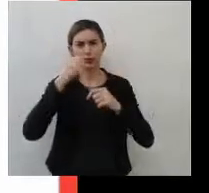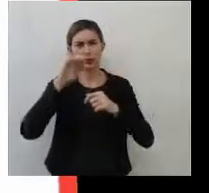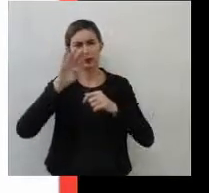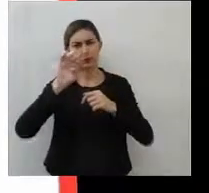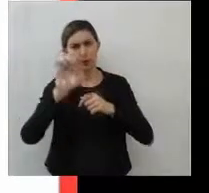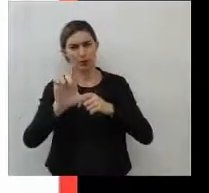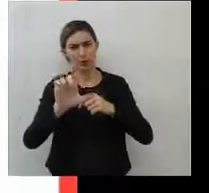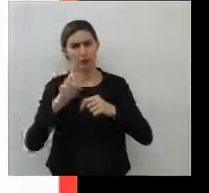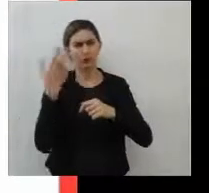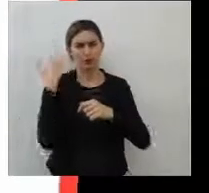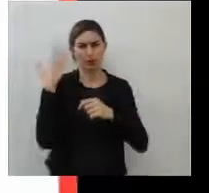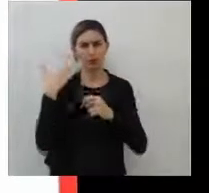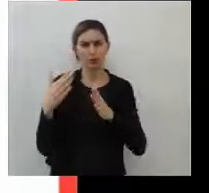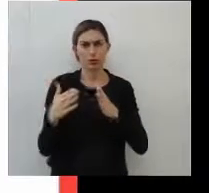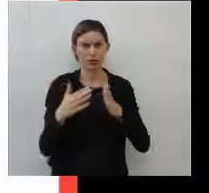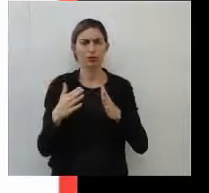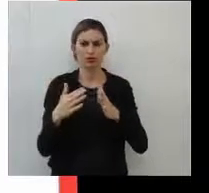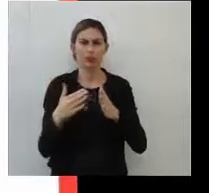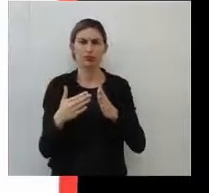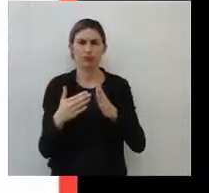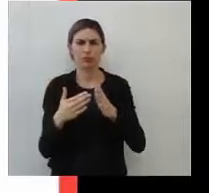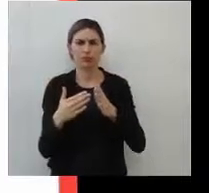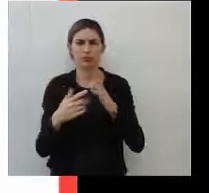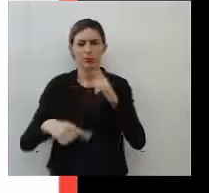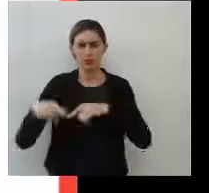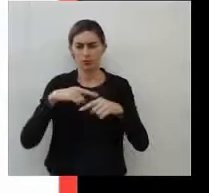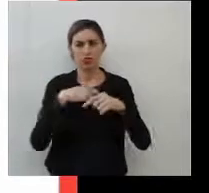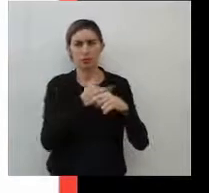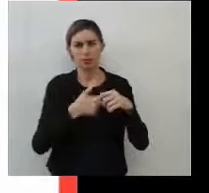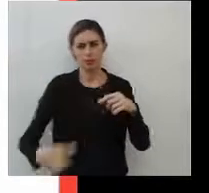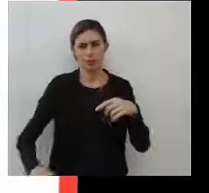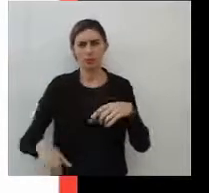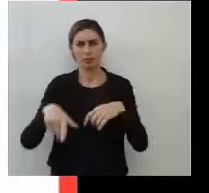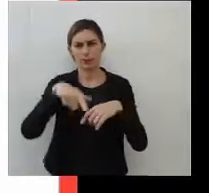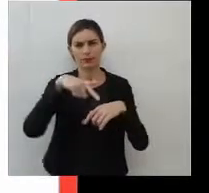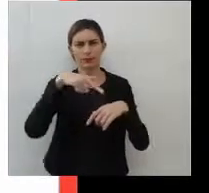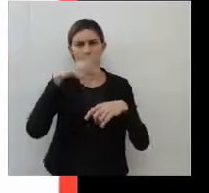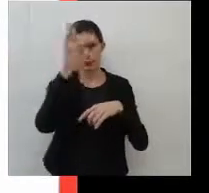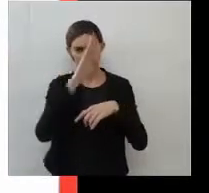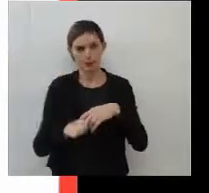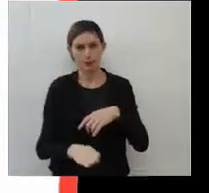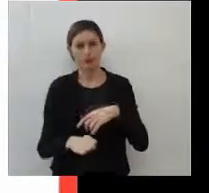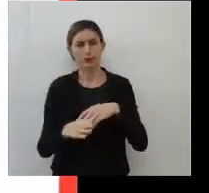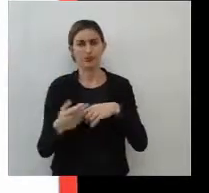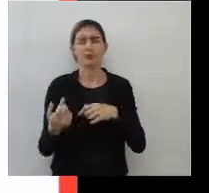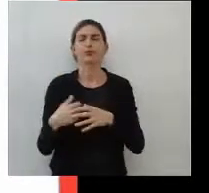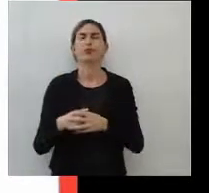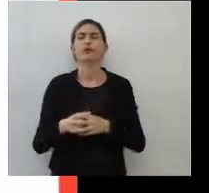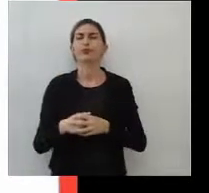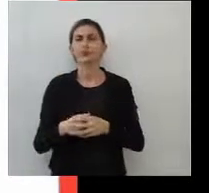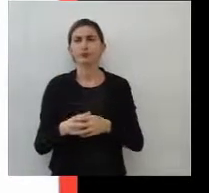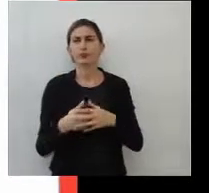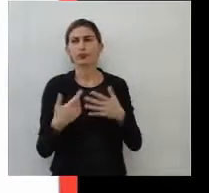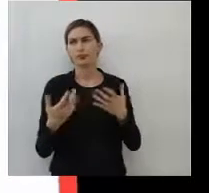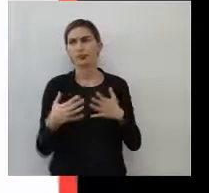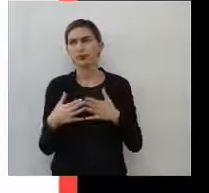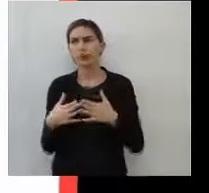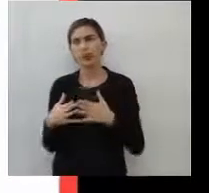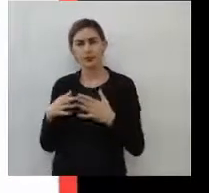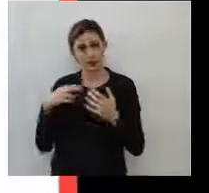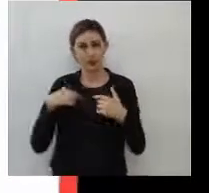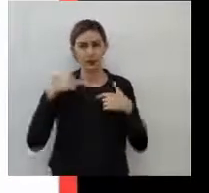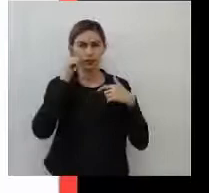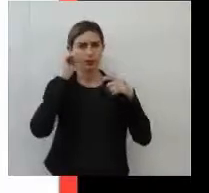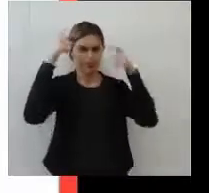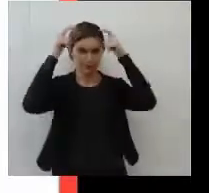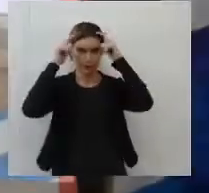na época estava como regente do Brasil. Beleza? Volta aqui para mim, por favor. A princesa